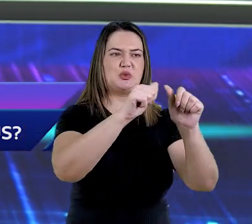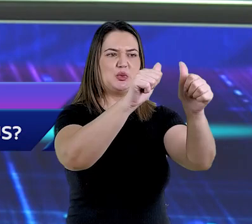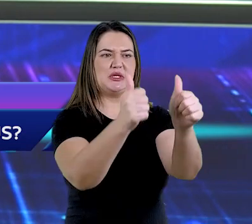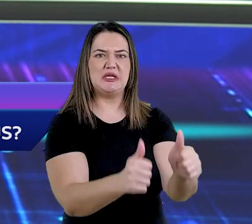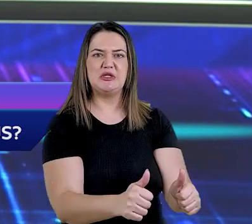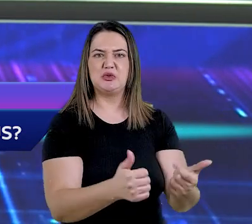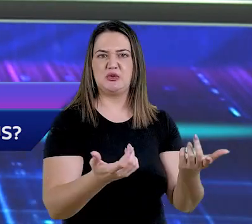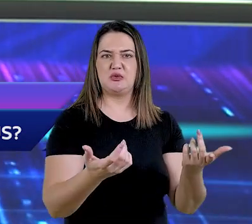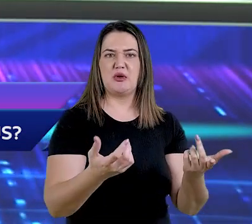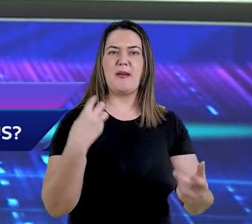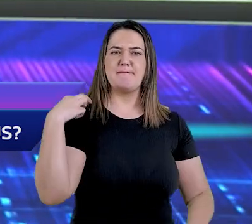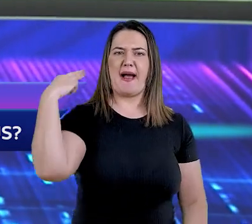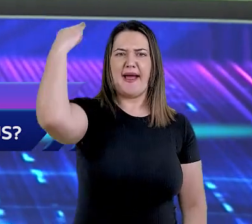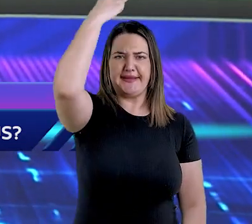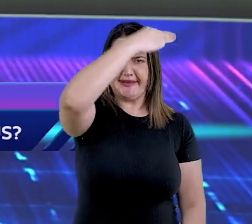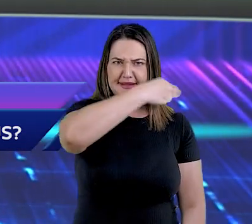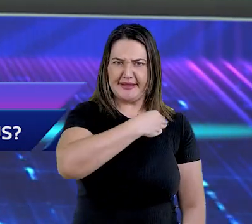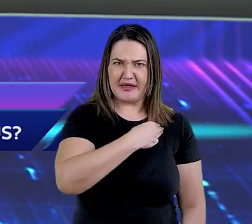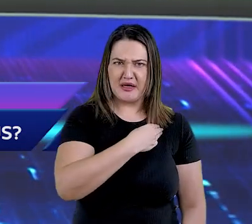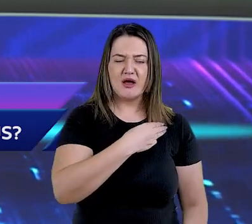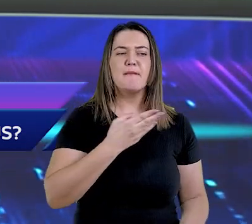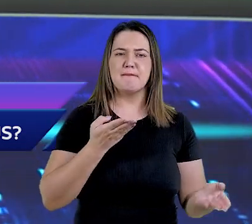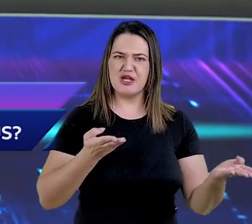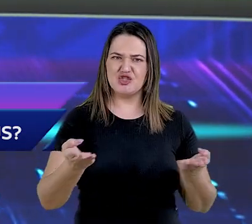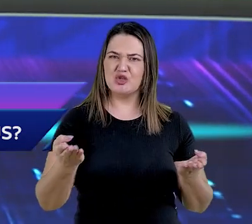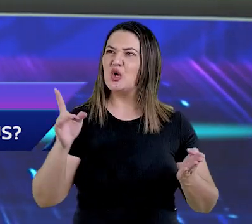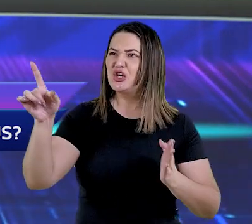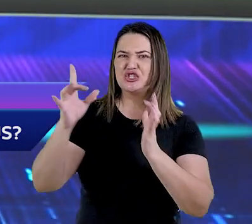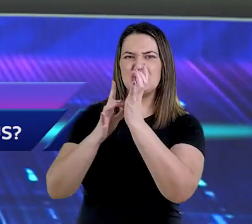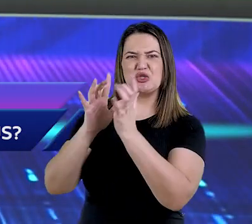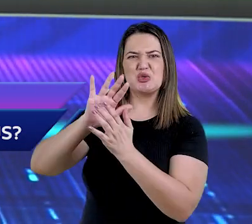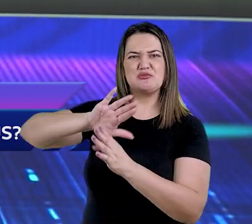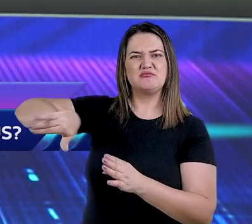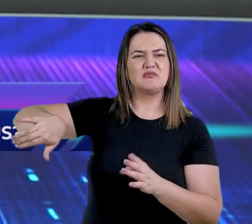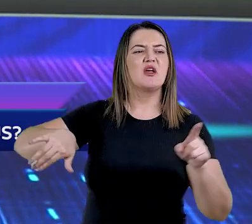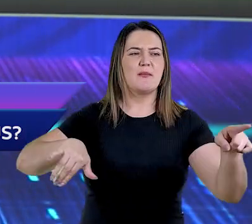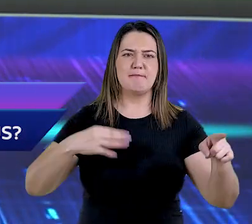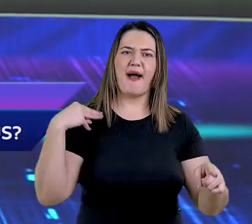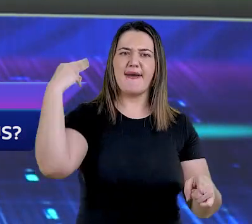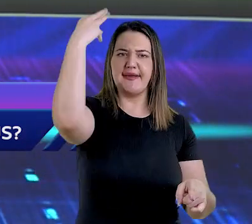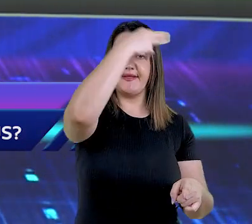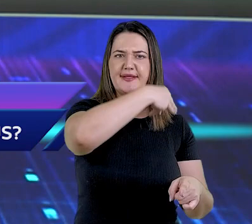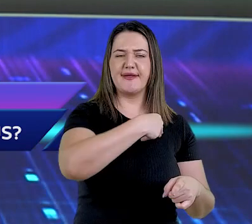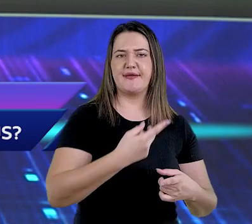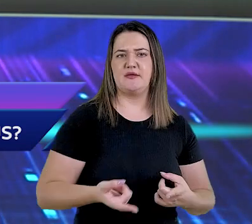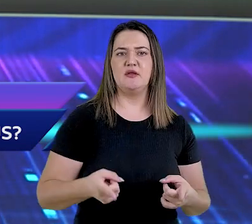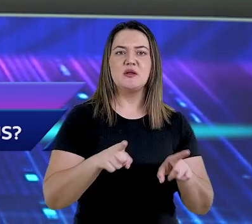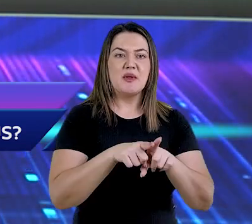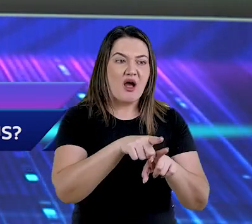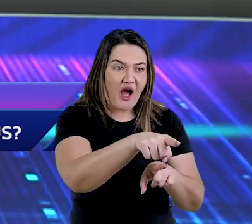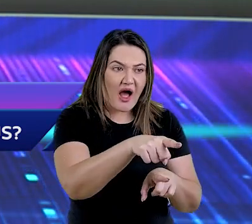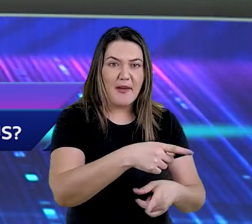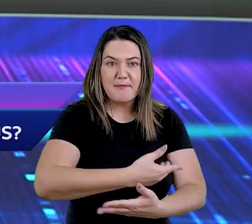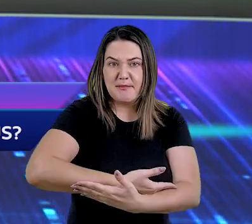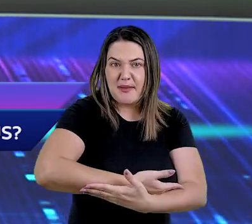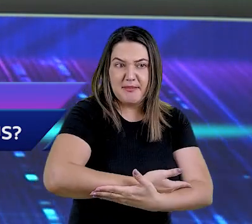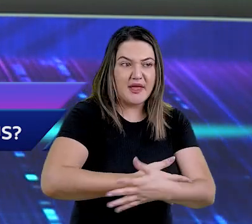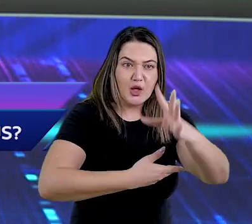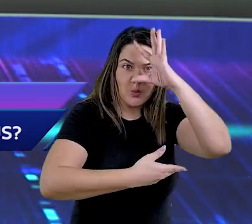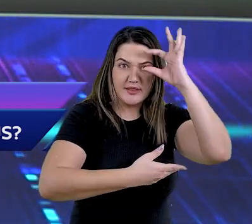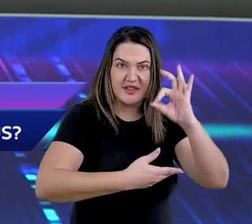você coloque Maria como mediadora, assim como Jesus Cristo. Quer que você batize crianças ainda no colo. A